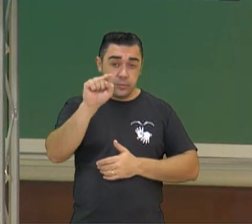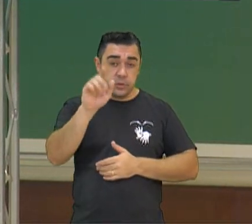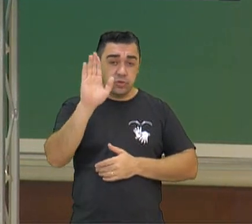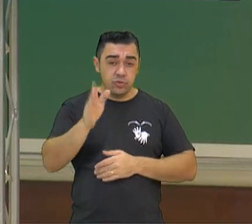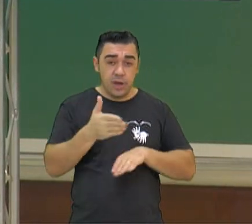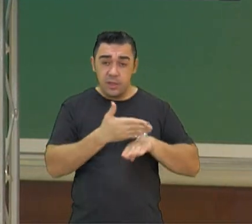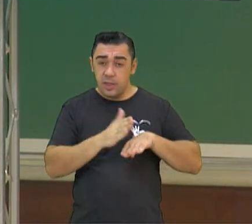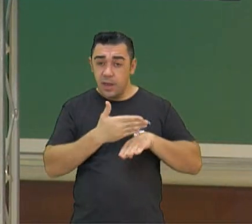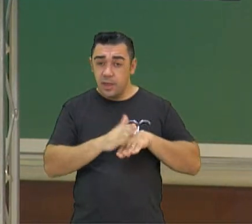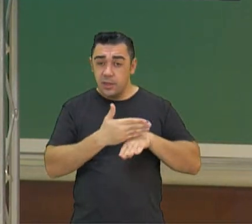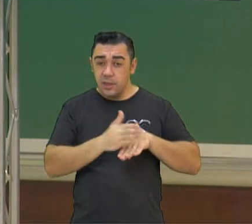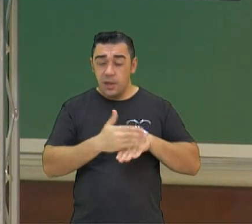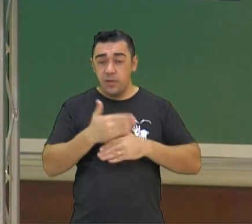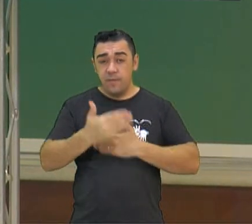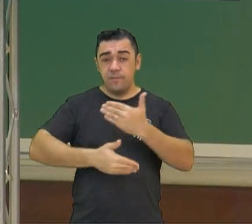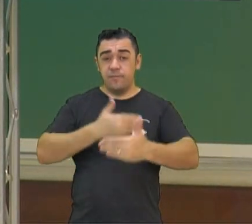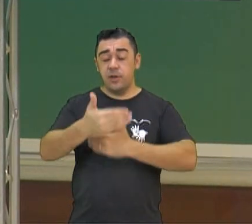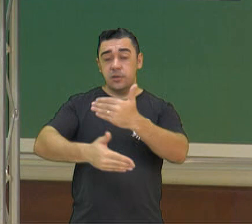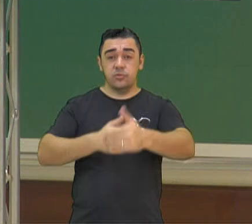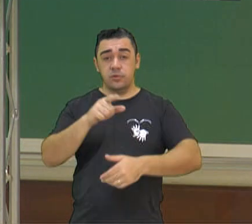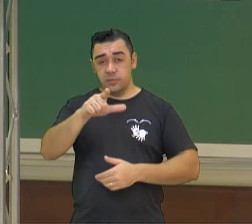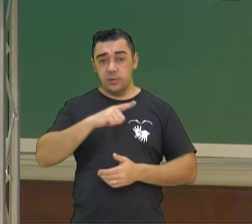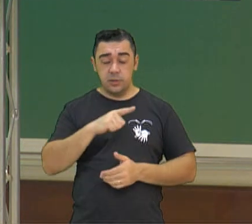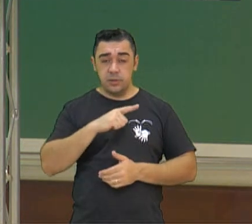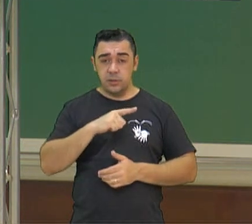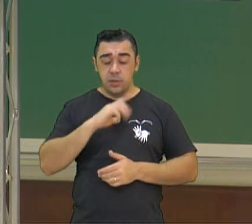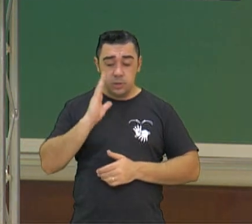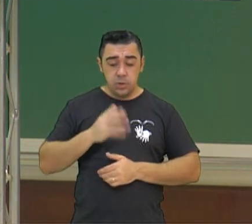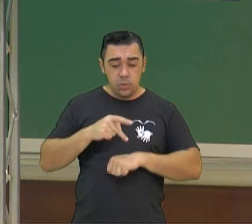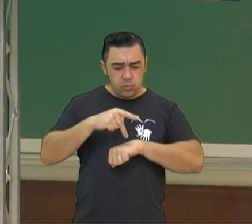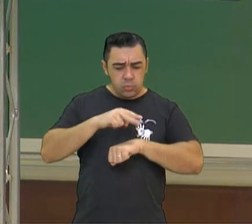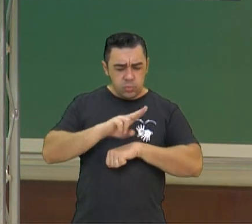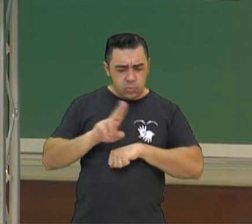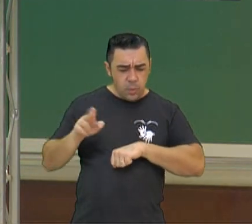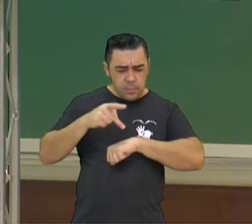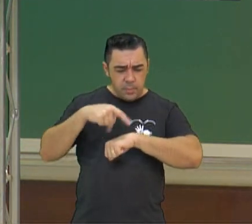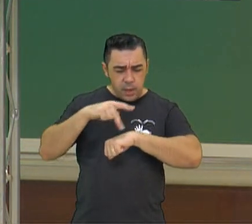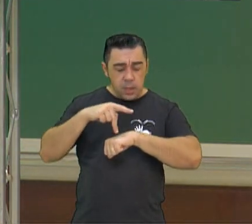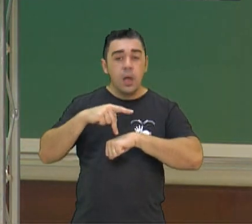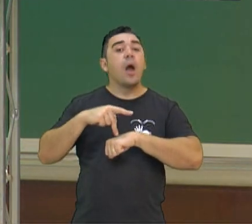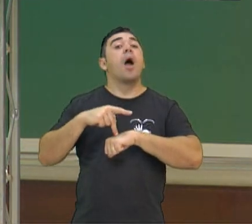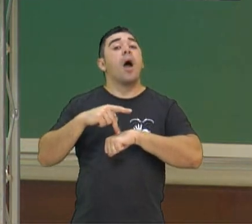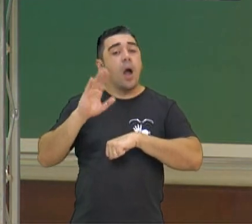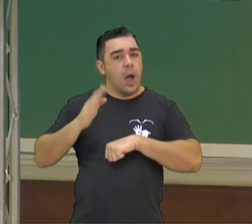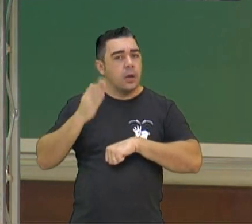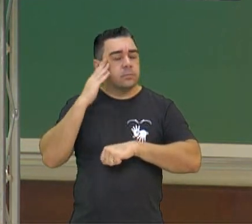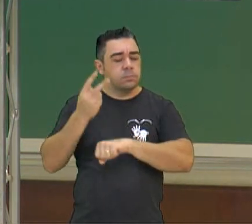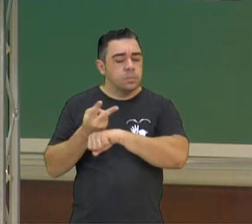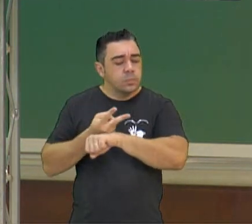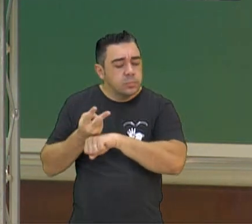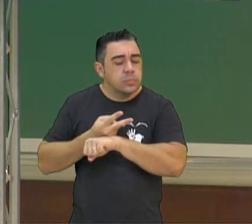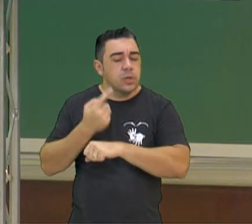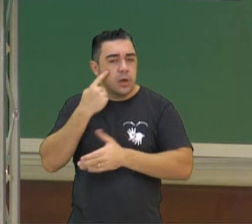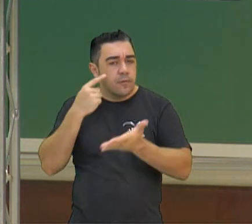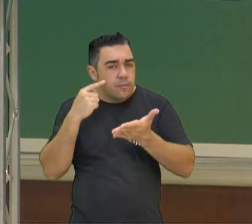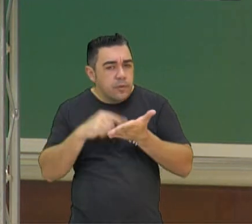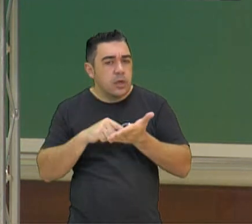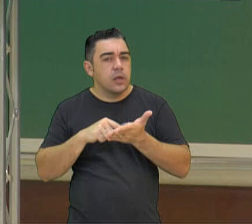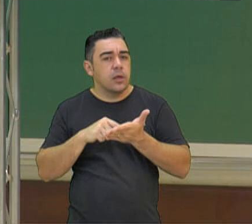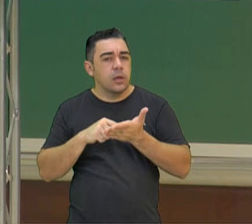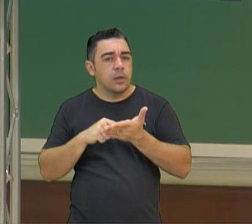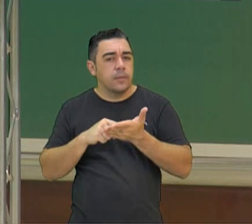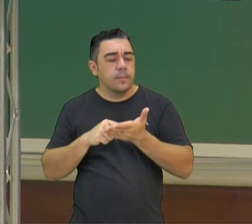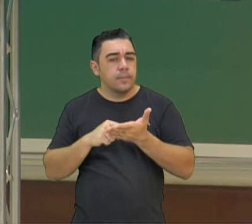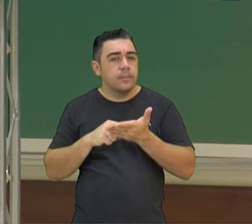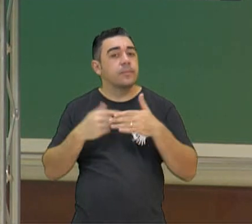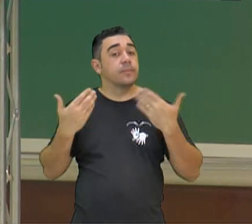um avanço muito grande. Falou um país? Procura. Falou numa região? Procura. Olha,